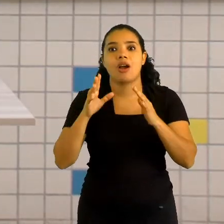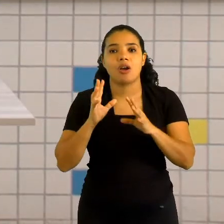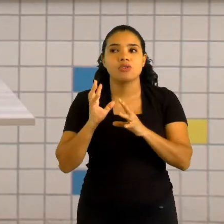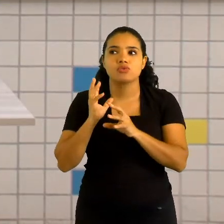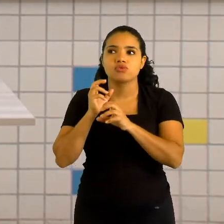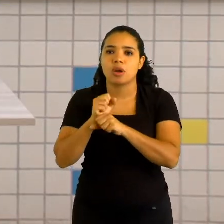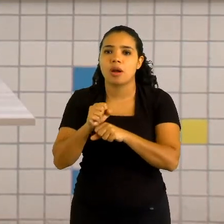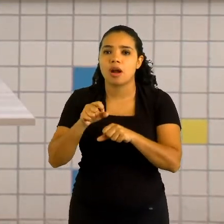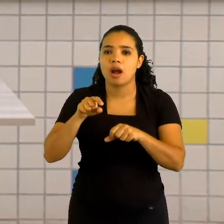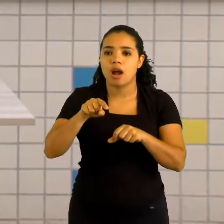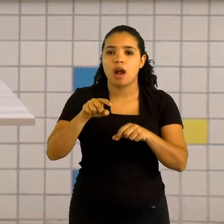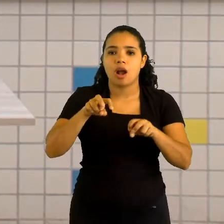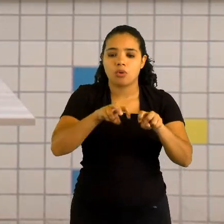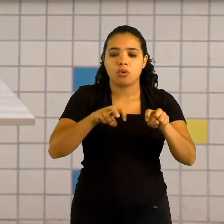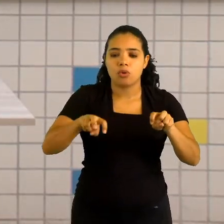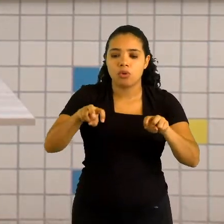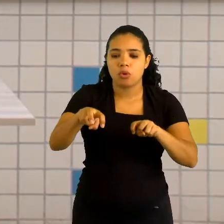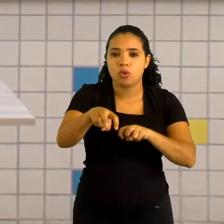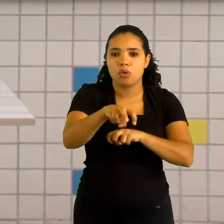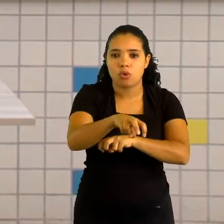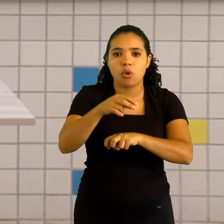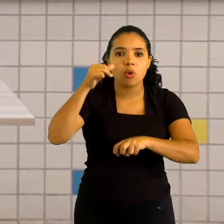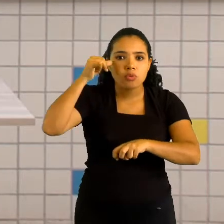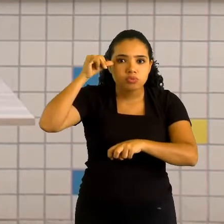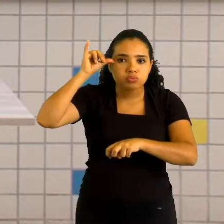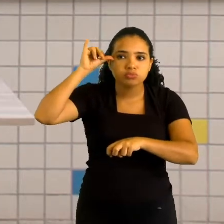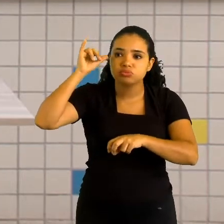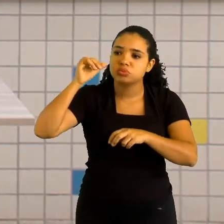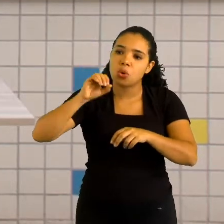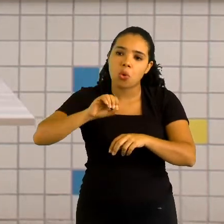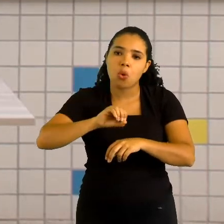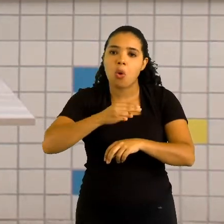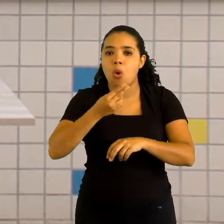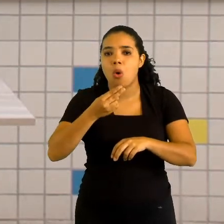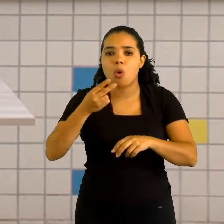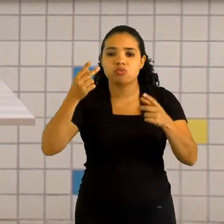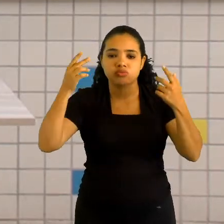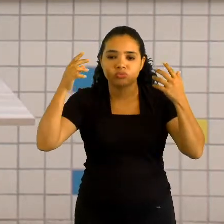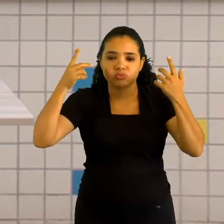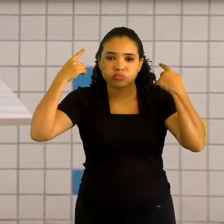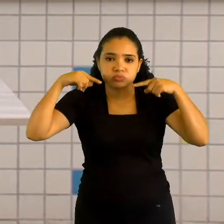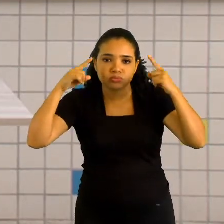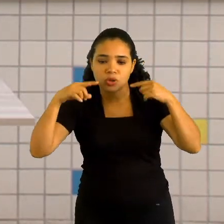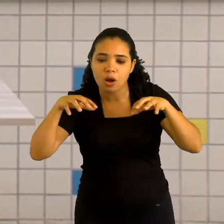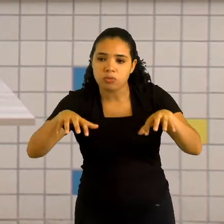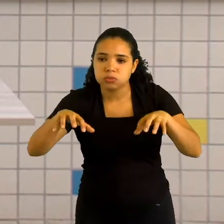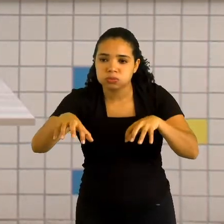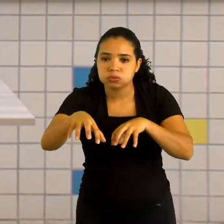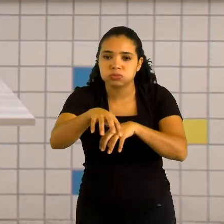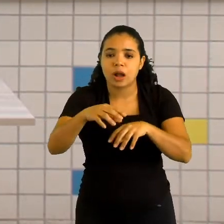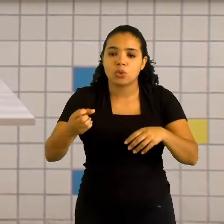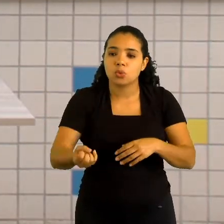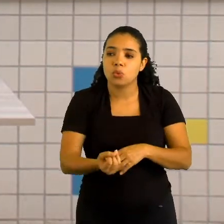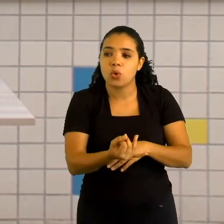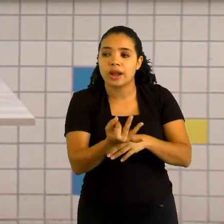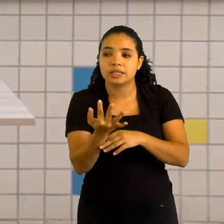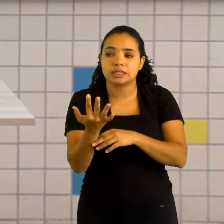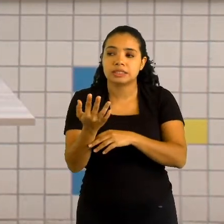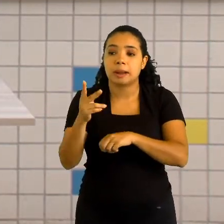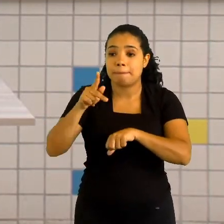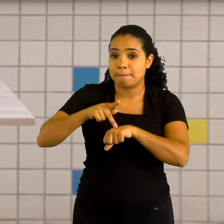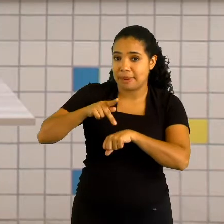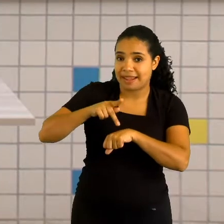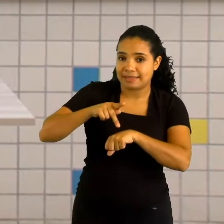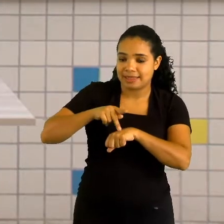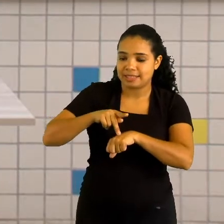rebanho, por exemplo, né? Olha aqui meu saquinho de pedras, que não são pedras, são petecas, bolinha de gude. Lá na minha